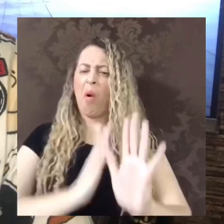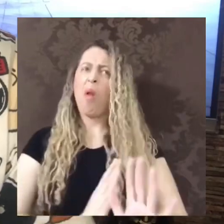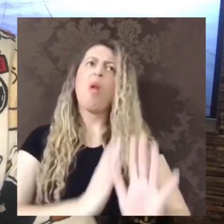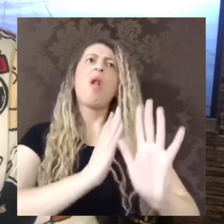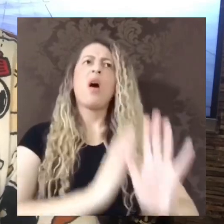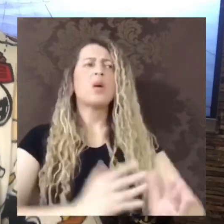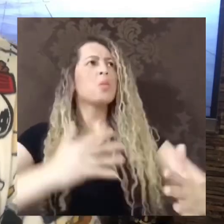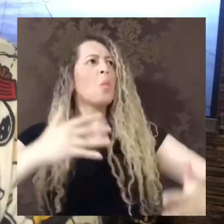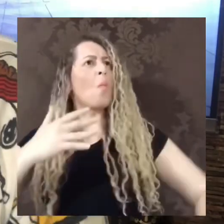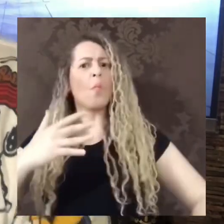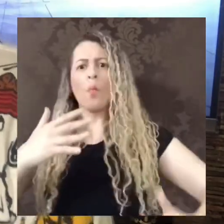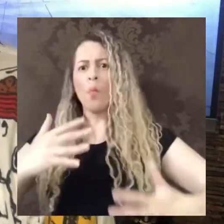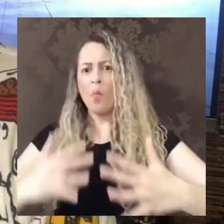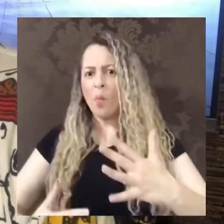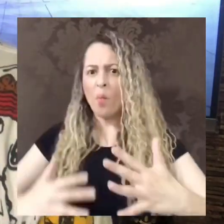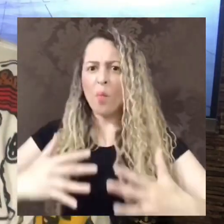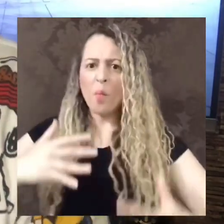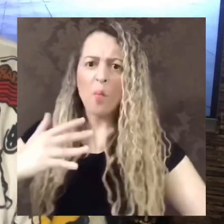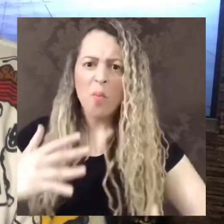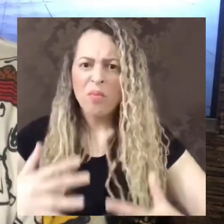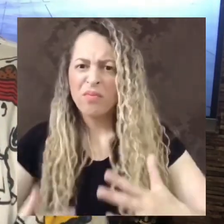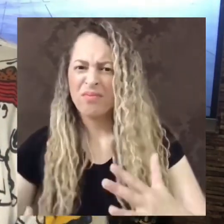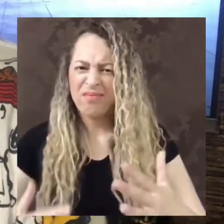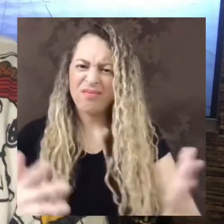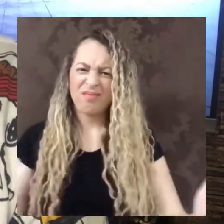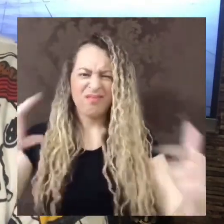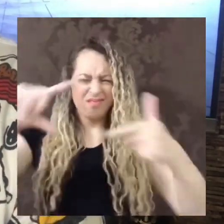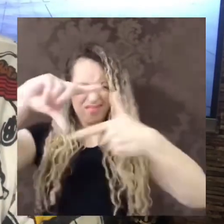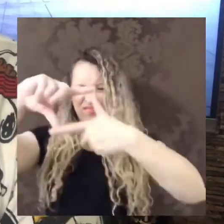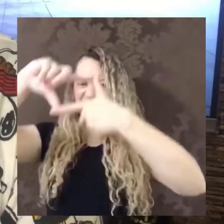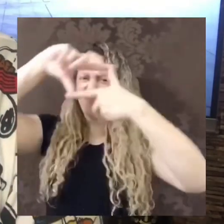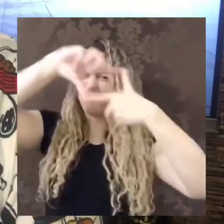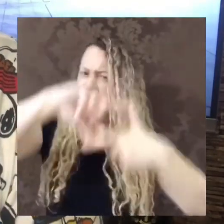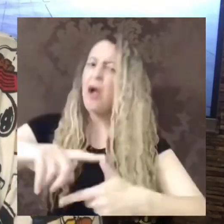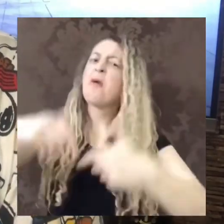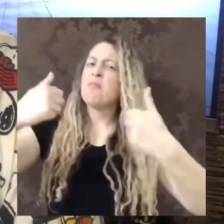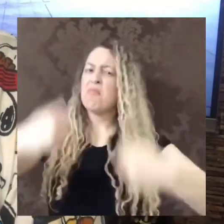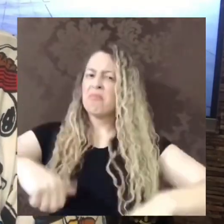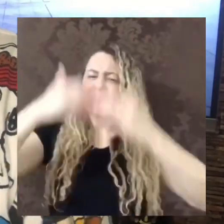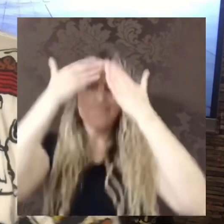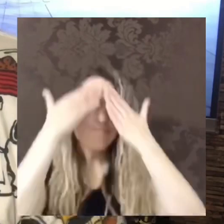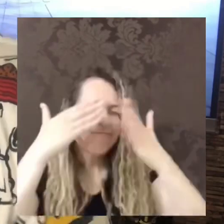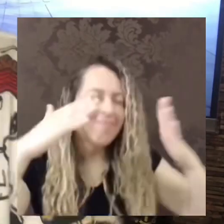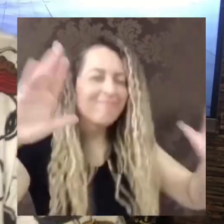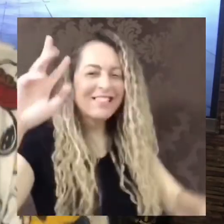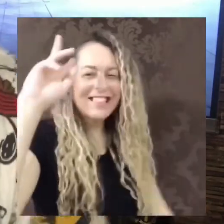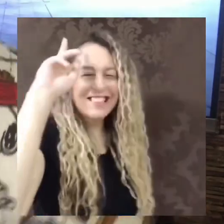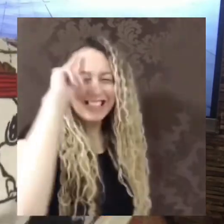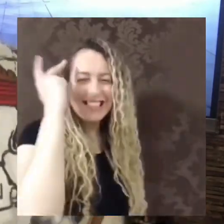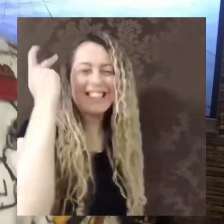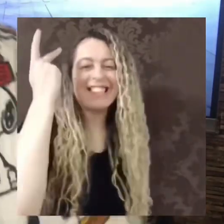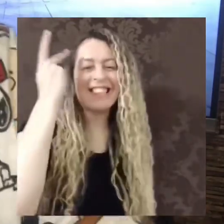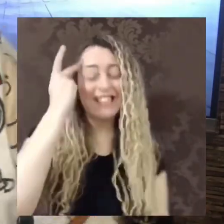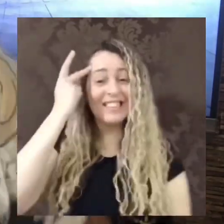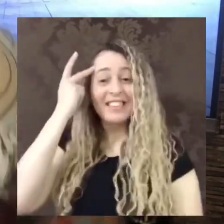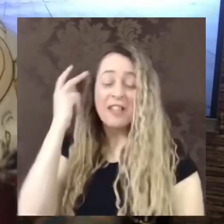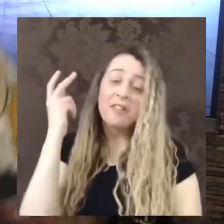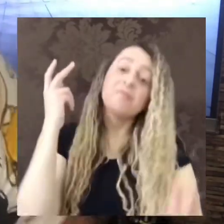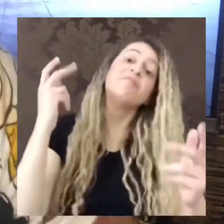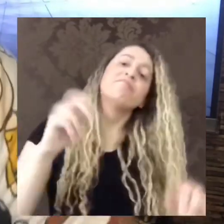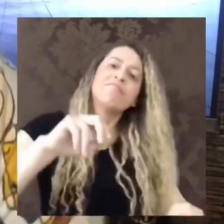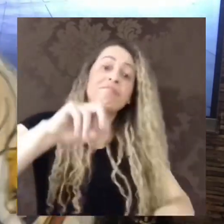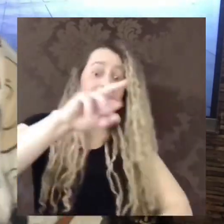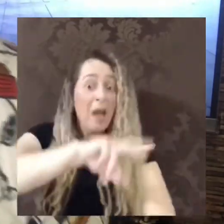tão legal. Já pensou tudo sempre igual? Tá na hora de ir em